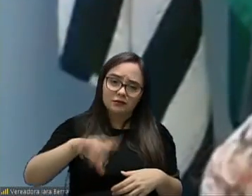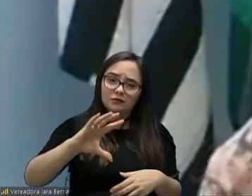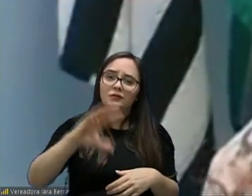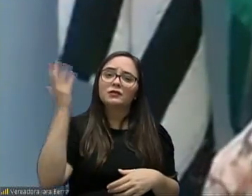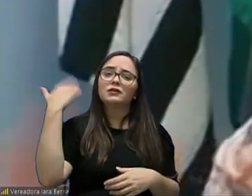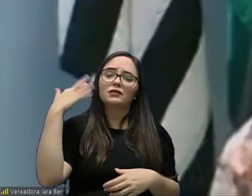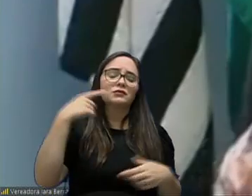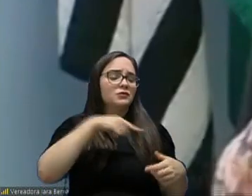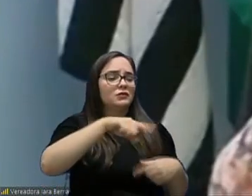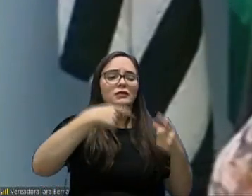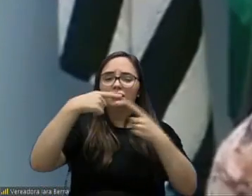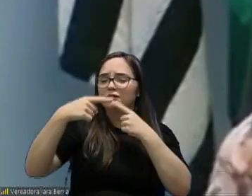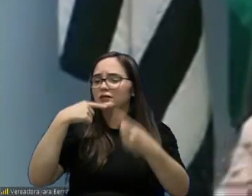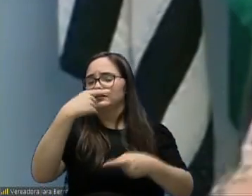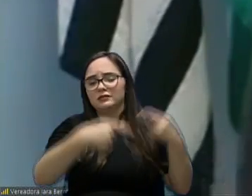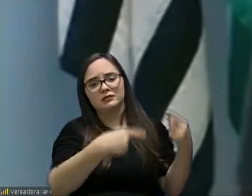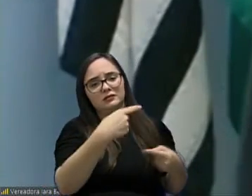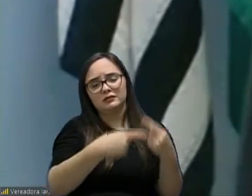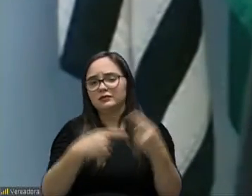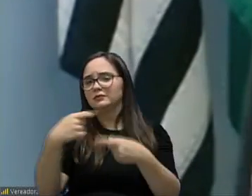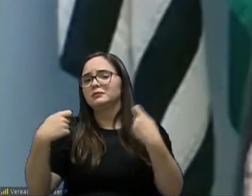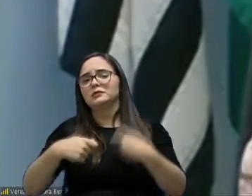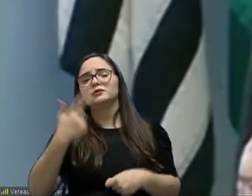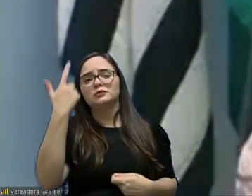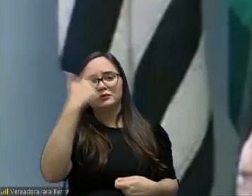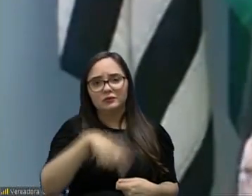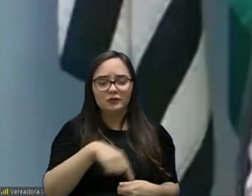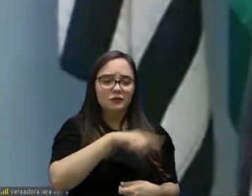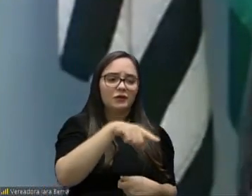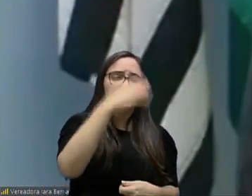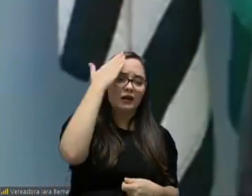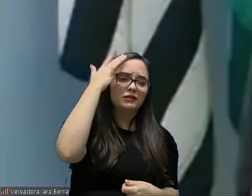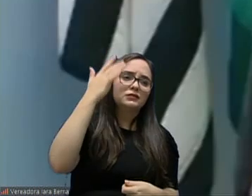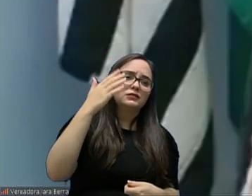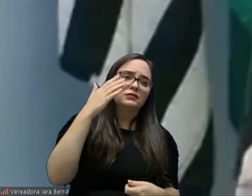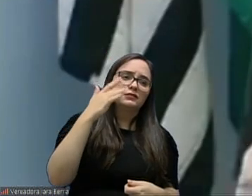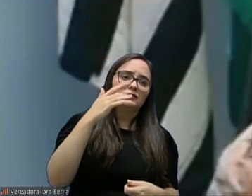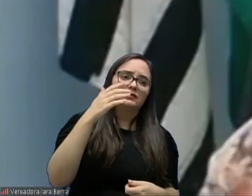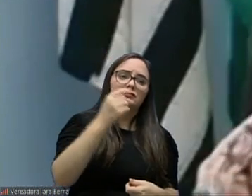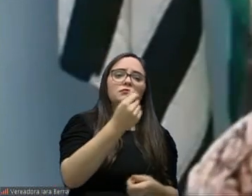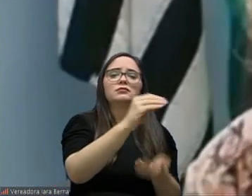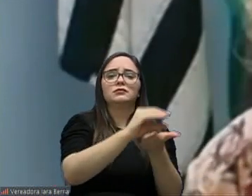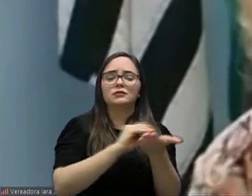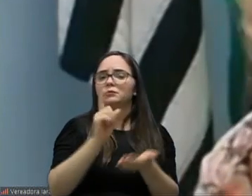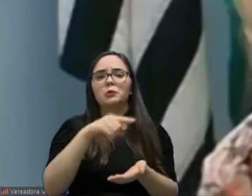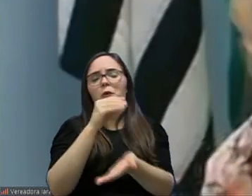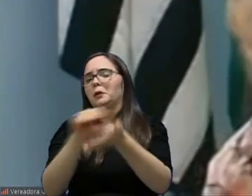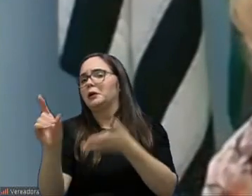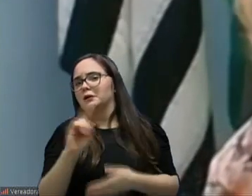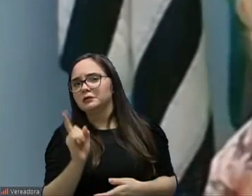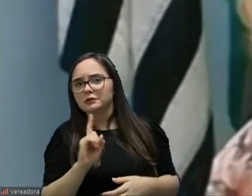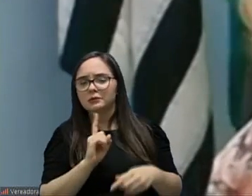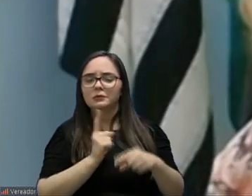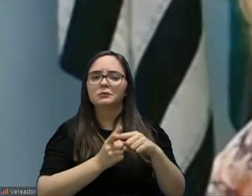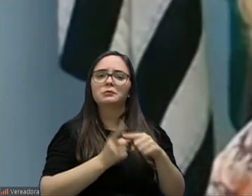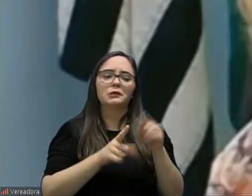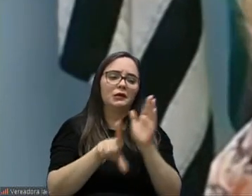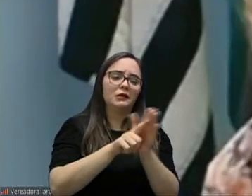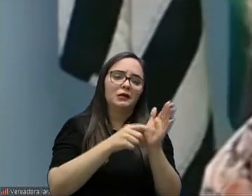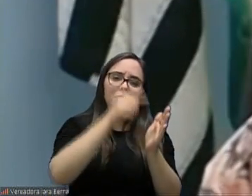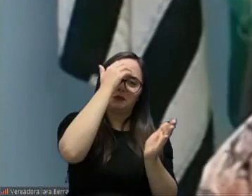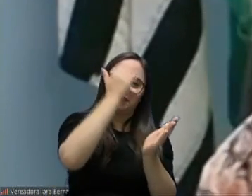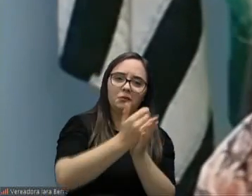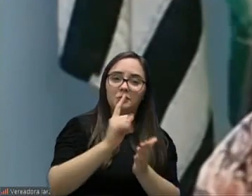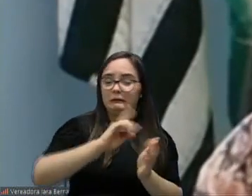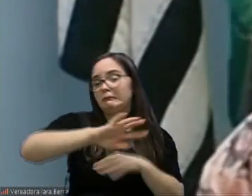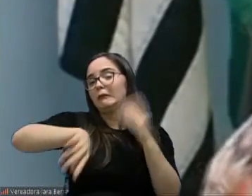aquele inferno de a gente direcionar recursos, a entidade entender que vai receber e depois ela não recebeu porque um item tal não foi